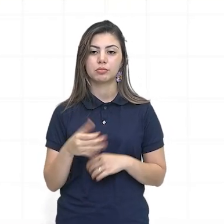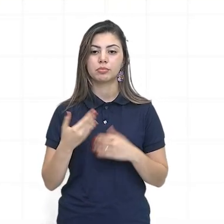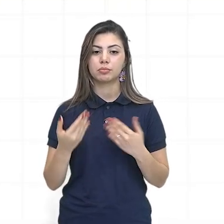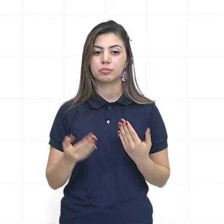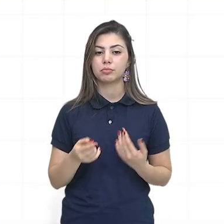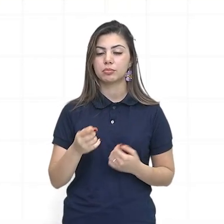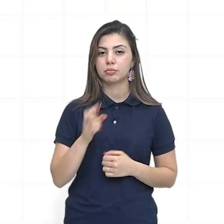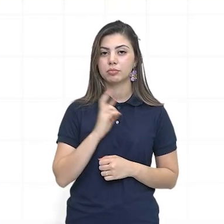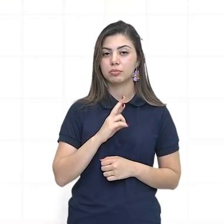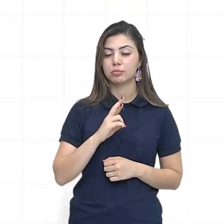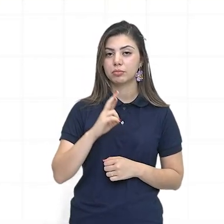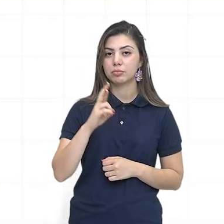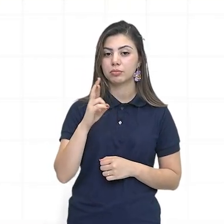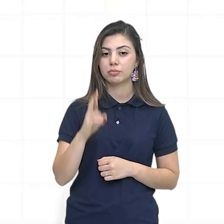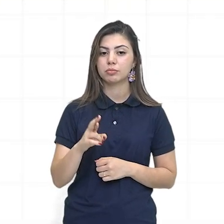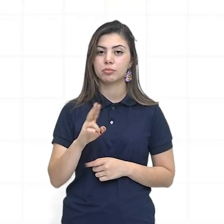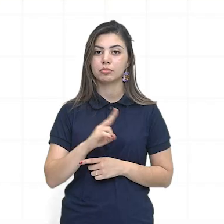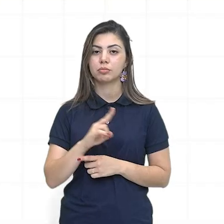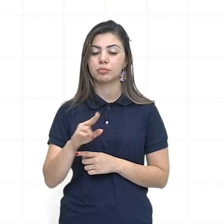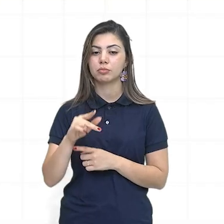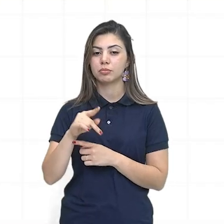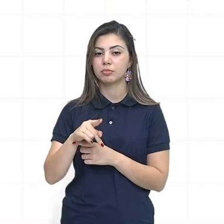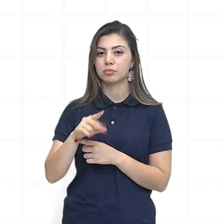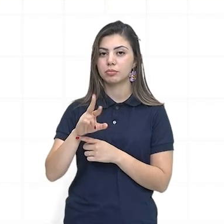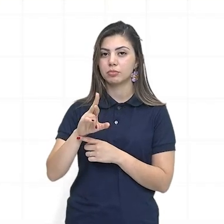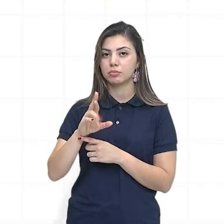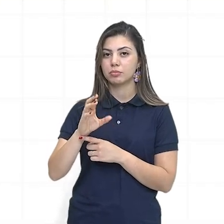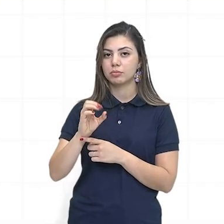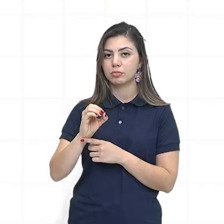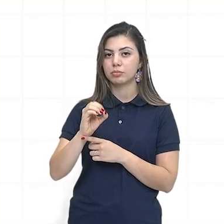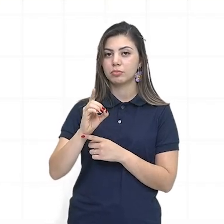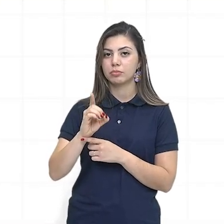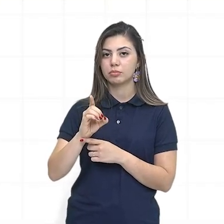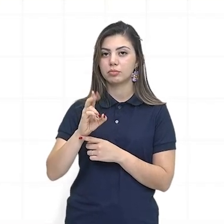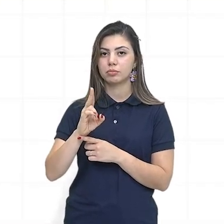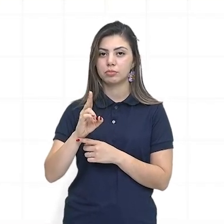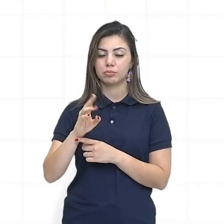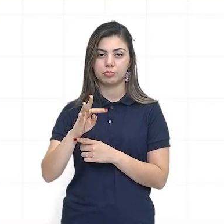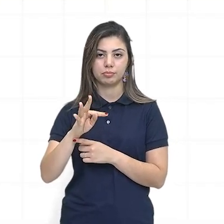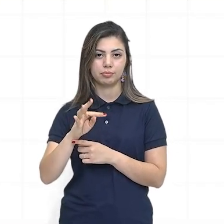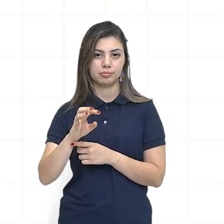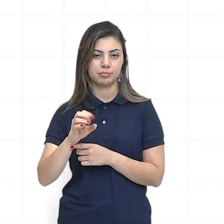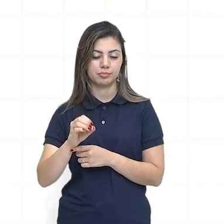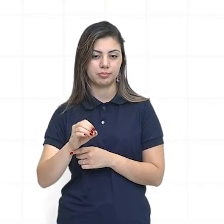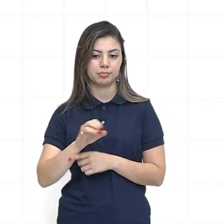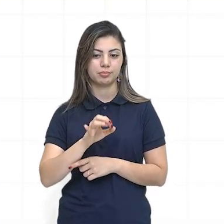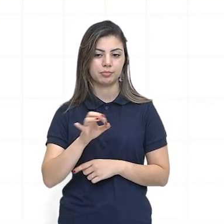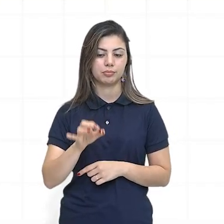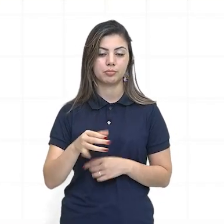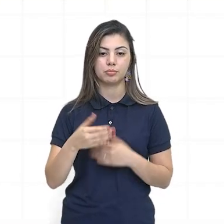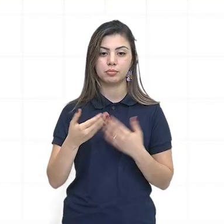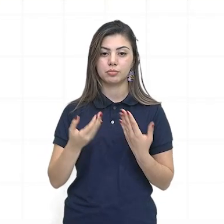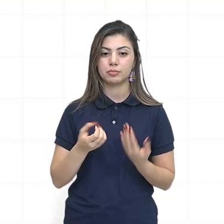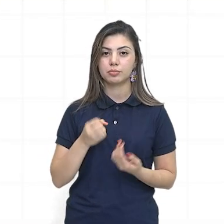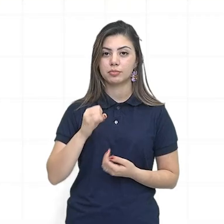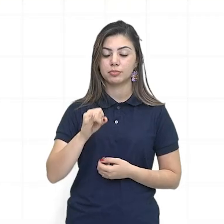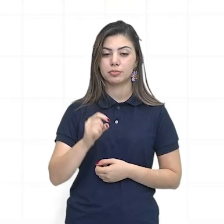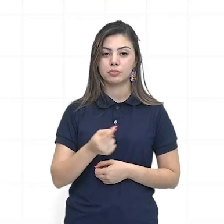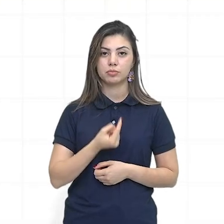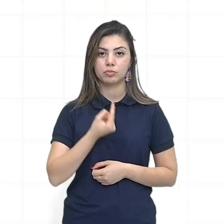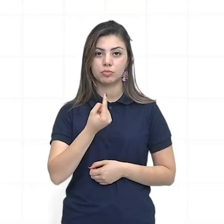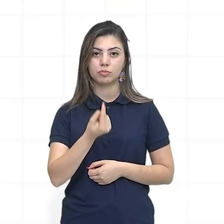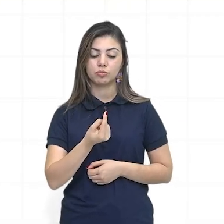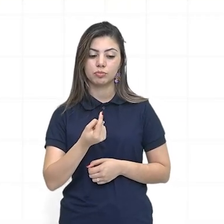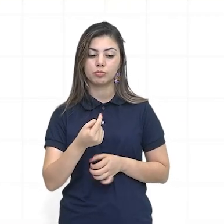o resultado da operação é chamado de produto. Quando pelo menos um